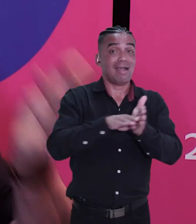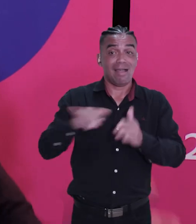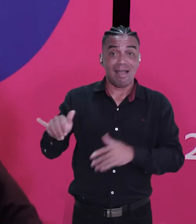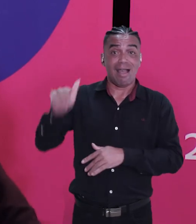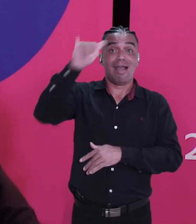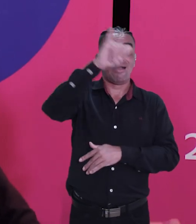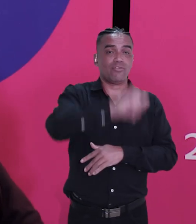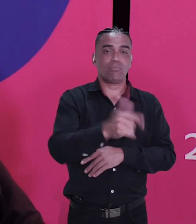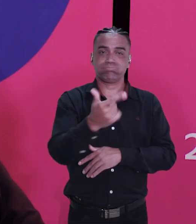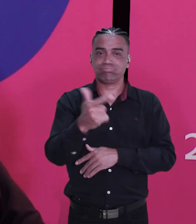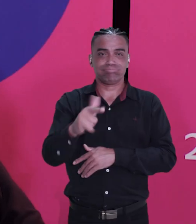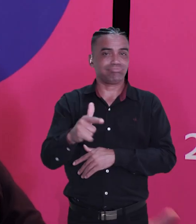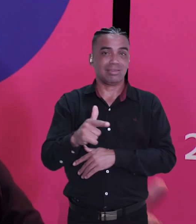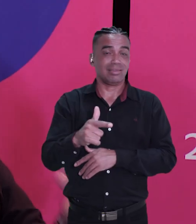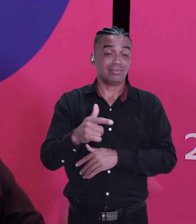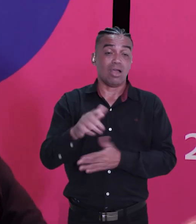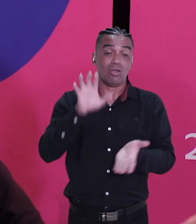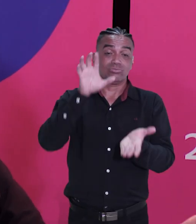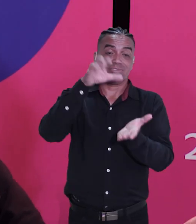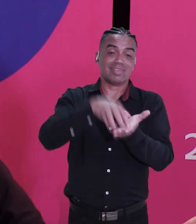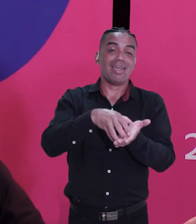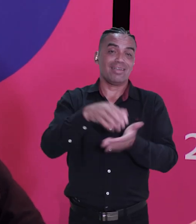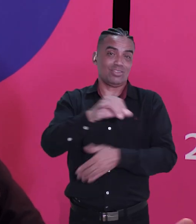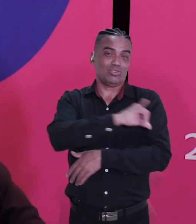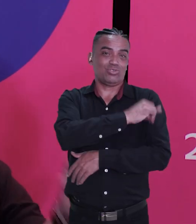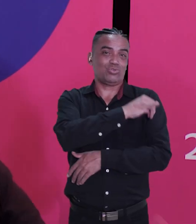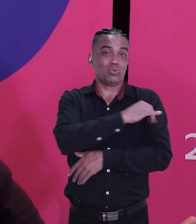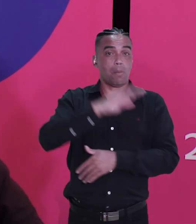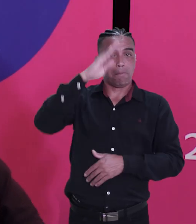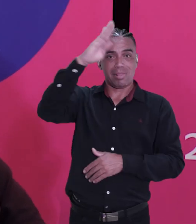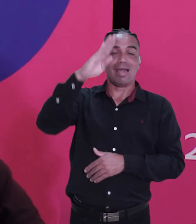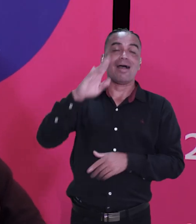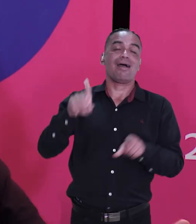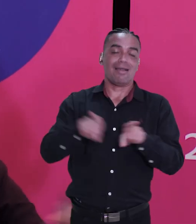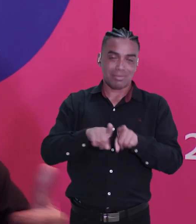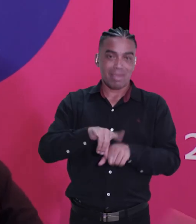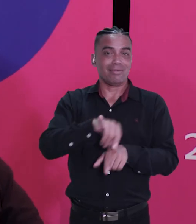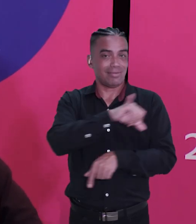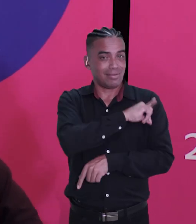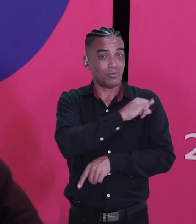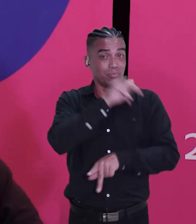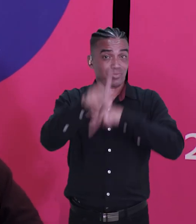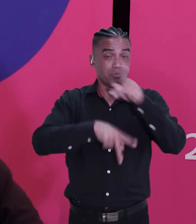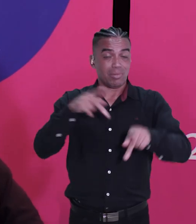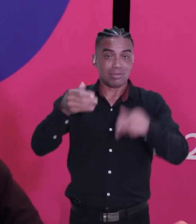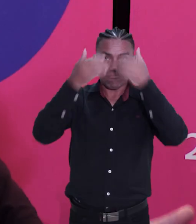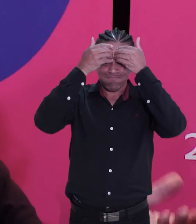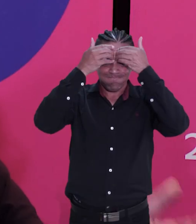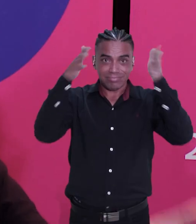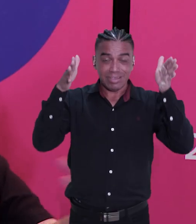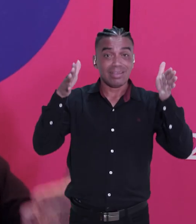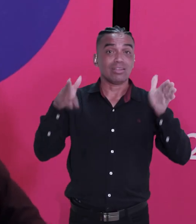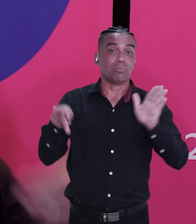tinha avião comercial ainda. O Rio era o centro diplomático do Brasil, o centro militar, a população mais esclarecida, e